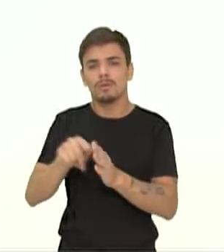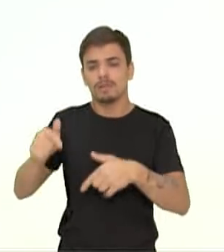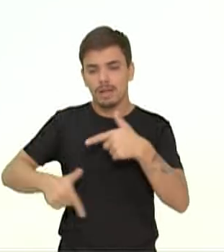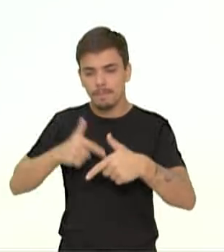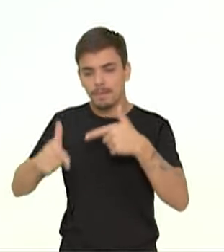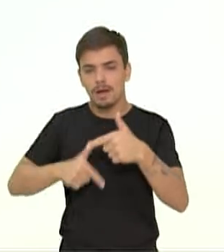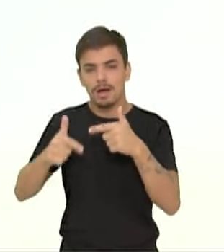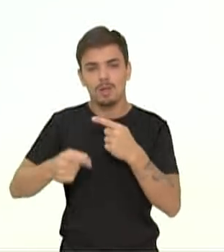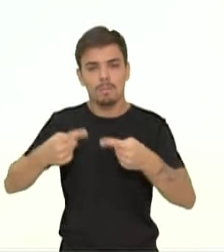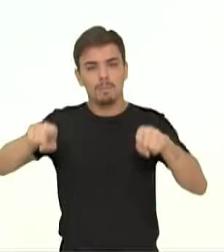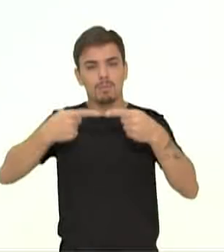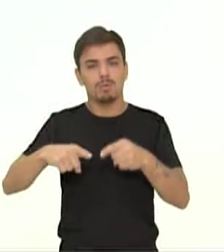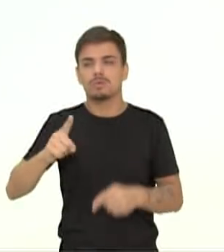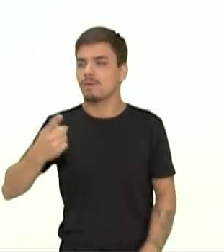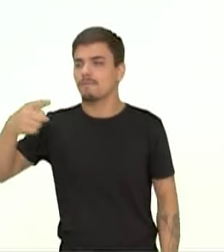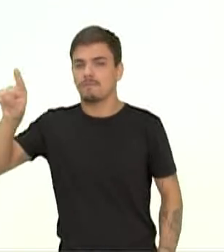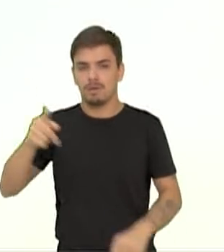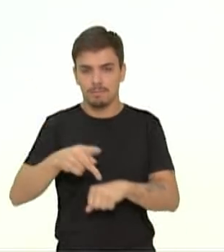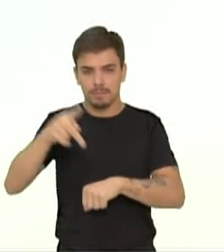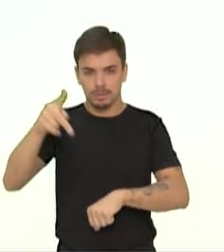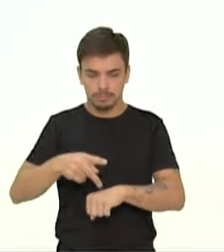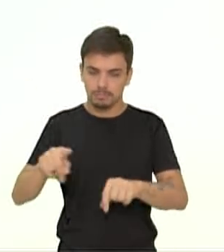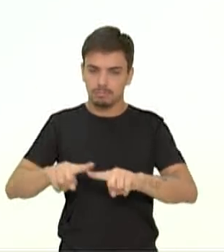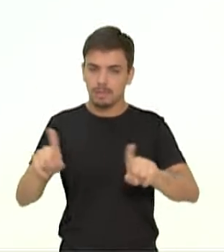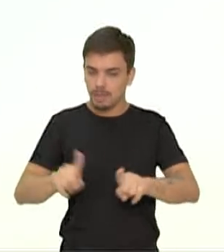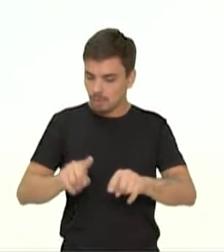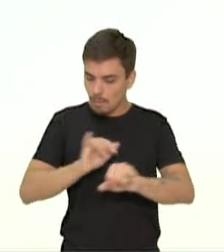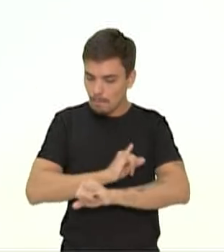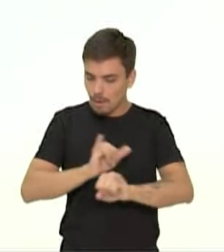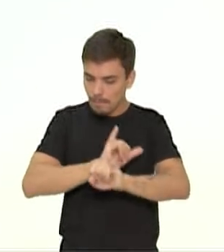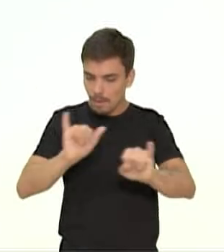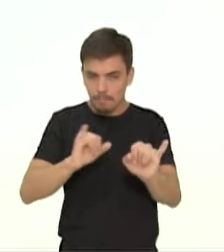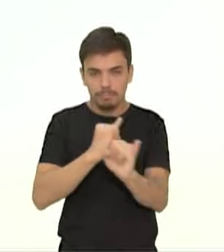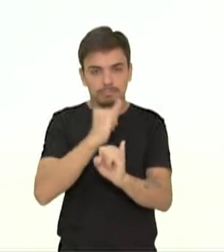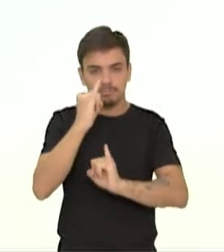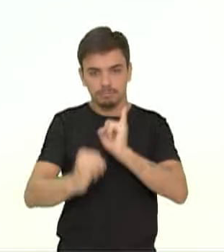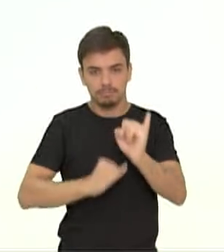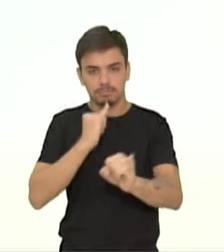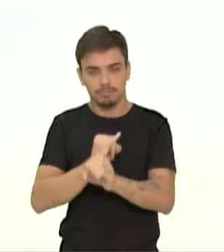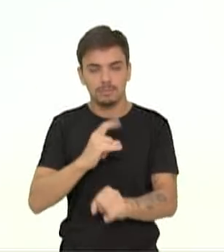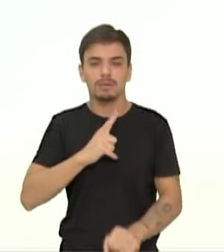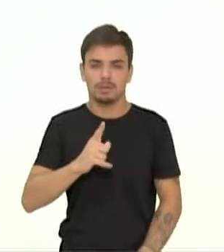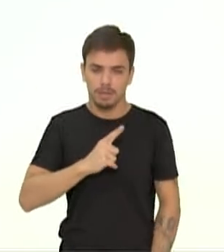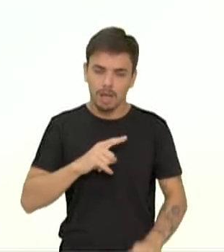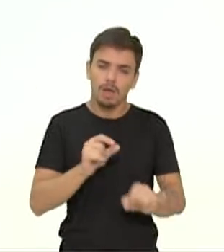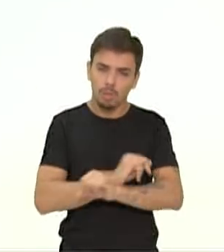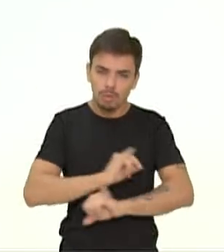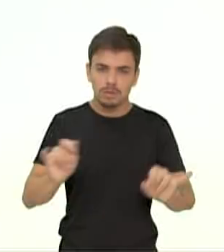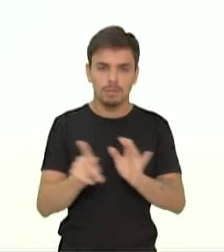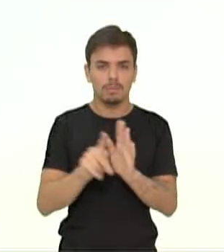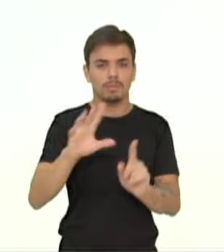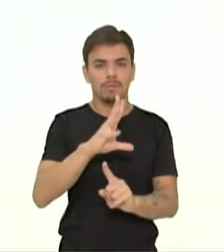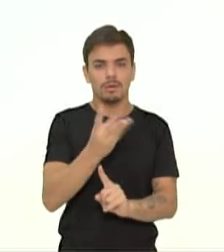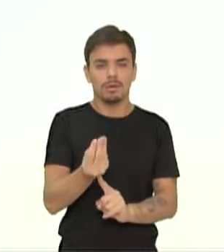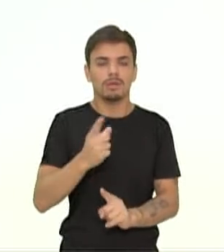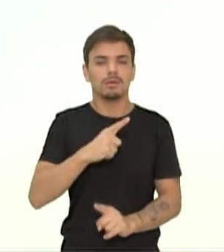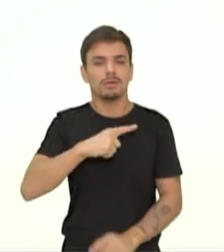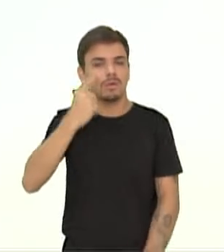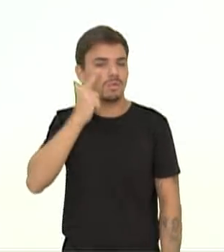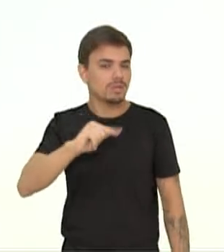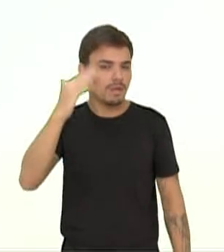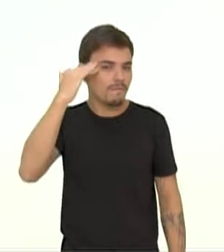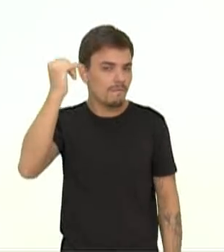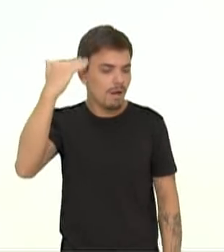internacionais. Com a facilidade de divulgação na internet, temos notícias da arte de muitos músicos que ganharam fama